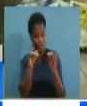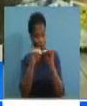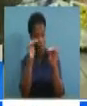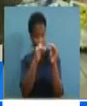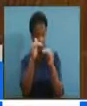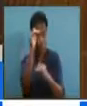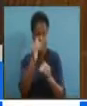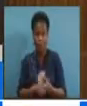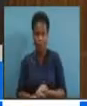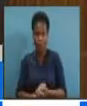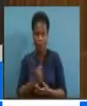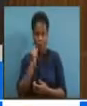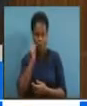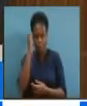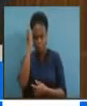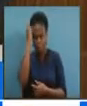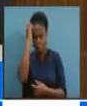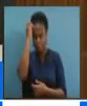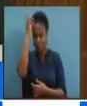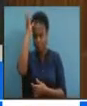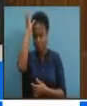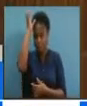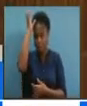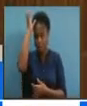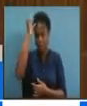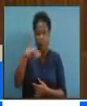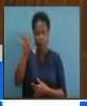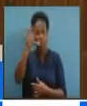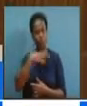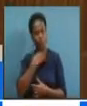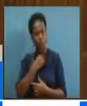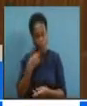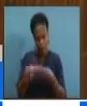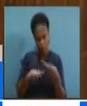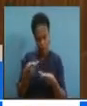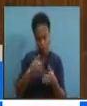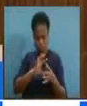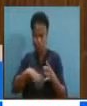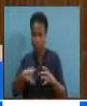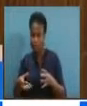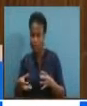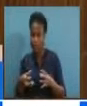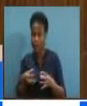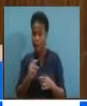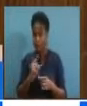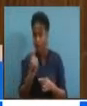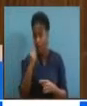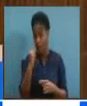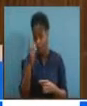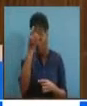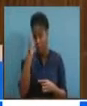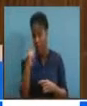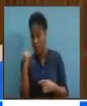de elevada craveira intelectual que gostava de análises complexas. Para ele,